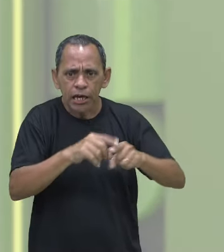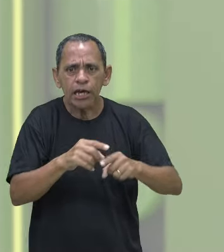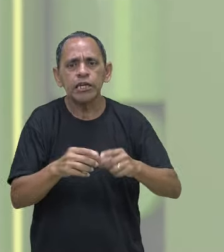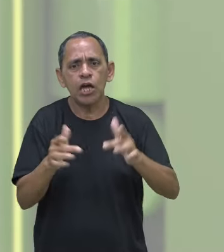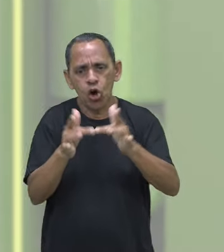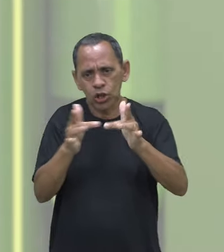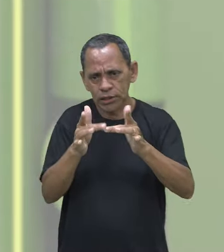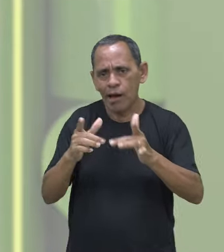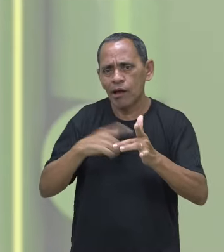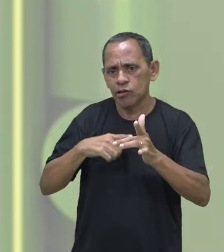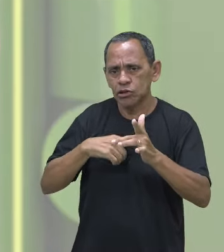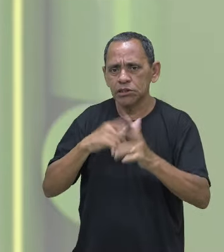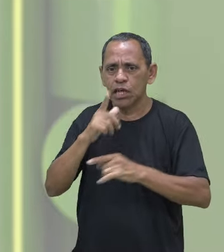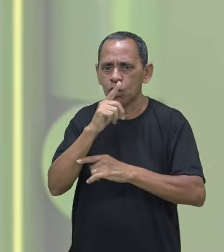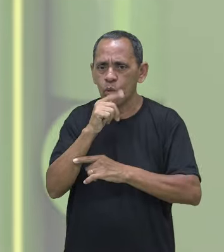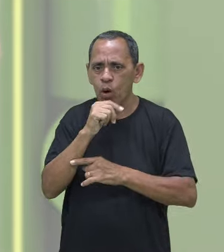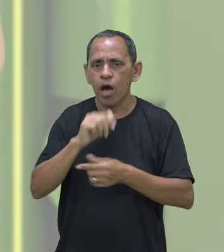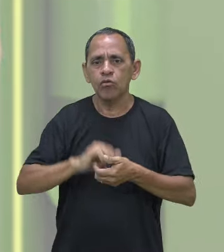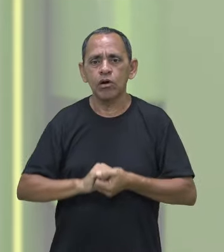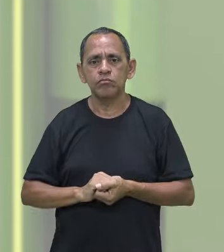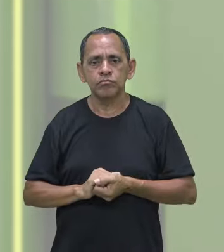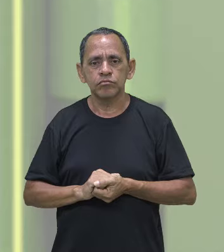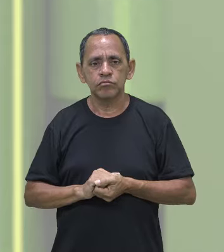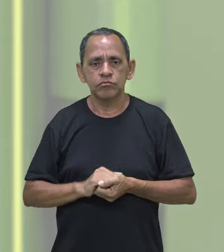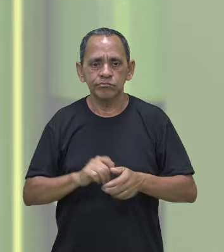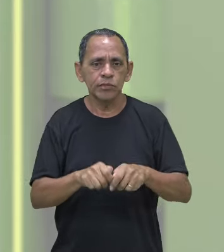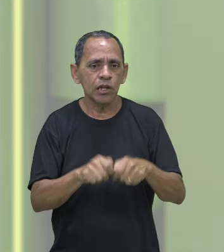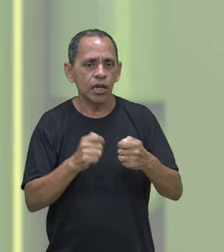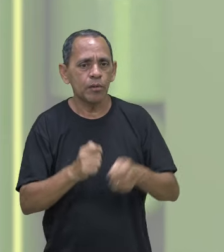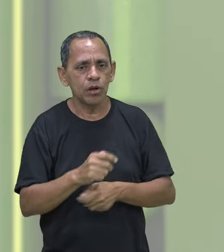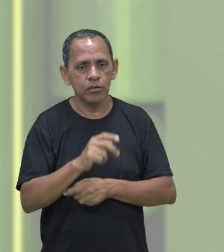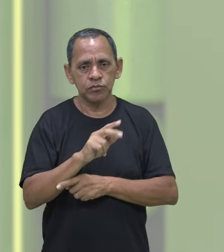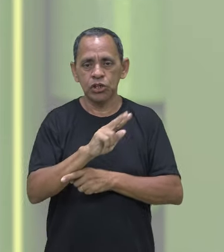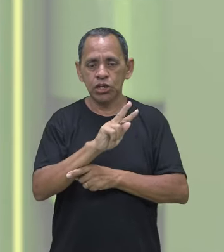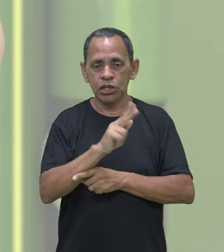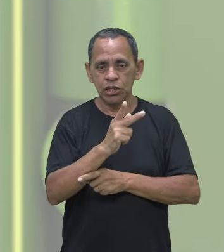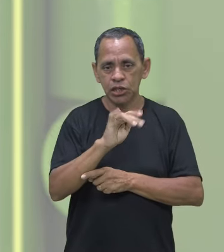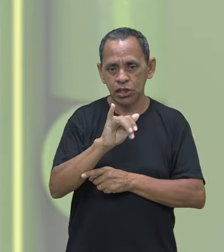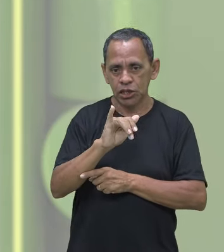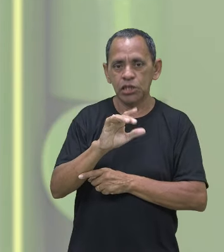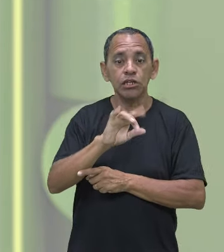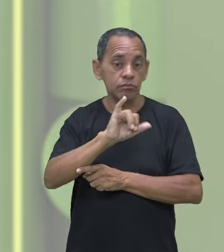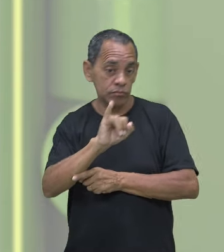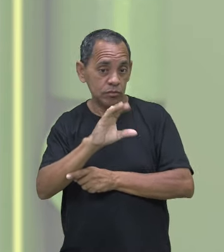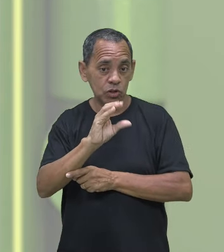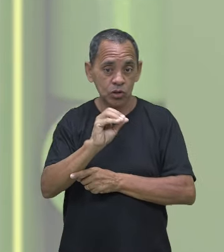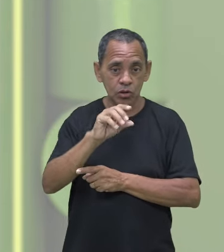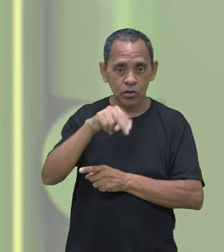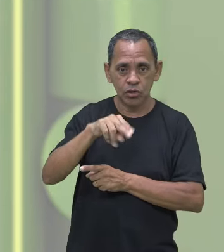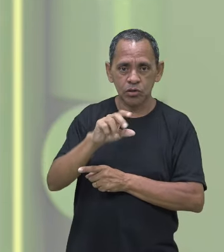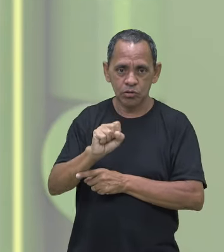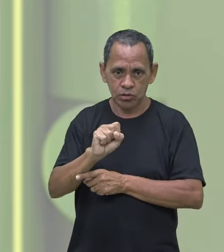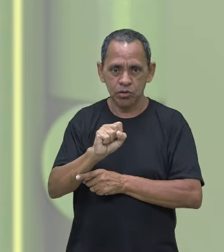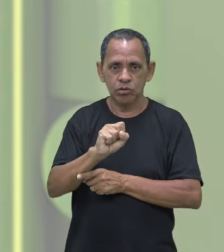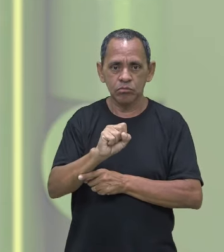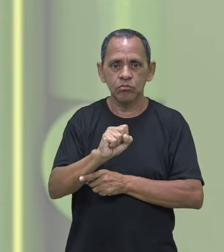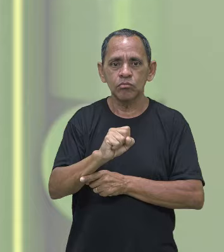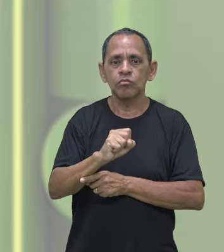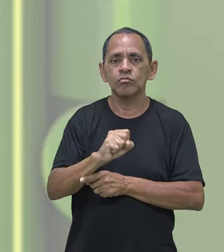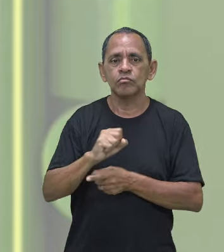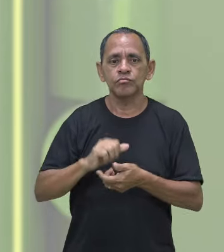a molécula de água se quebra em dois íons, o íon H+, conhecido como íon hidrogênio, e também o